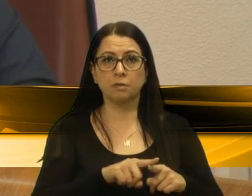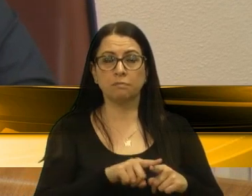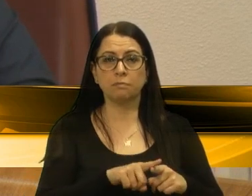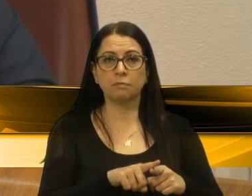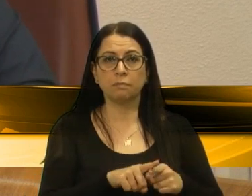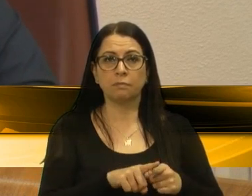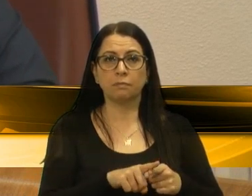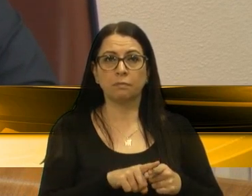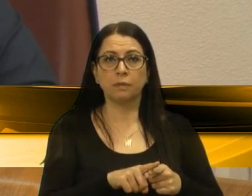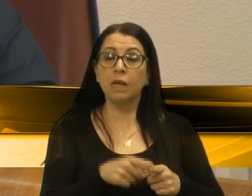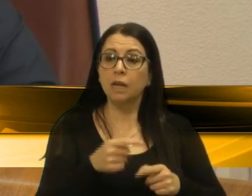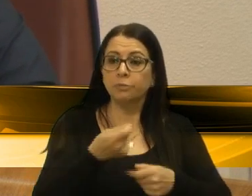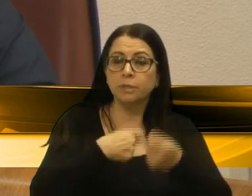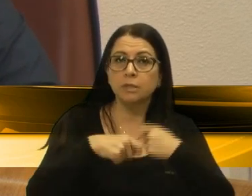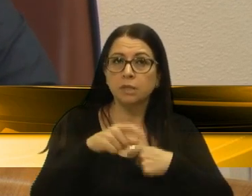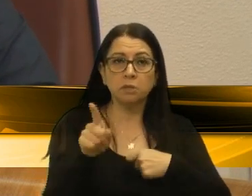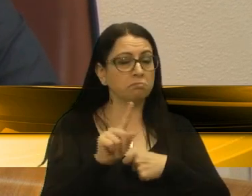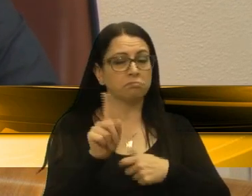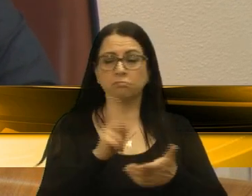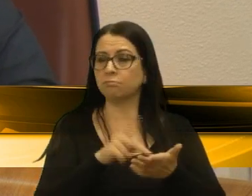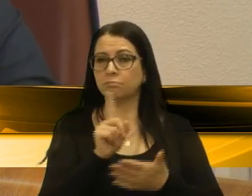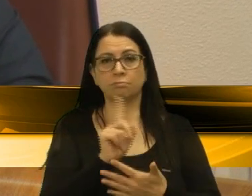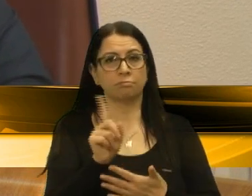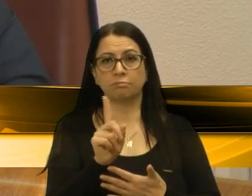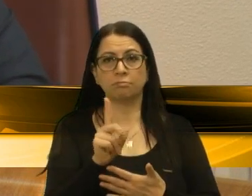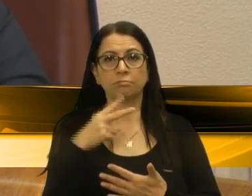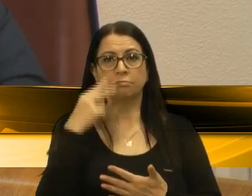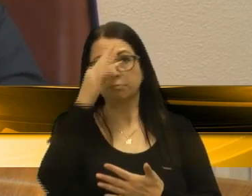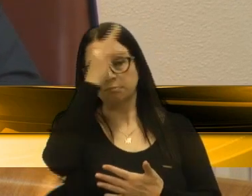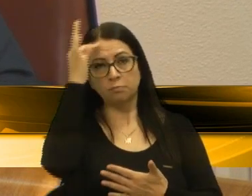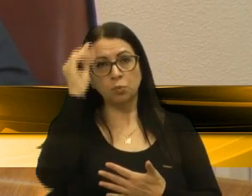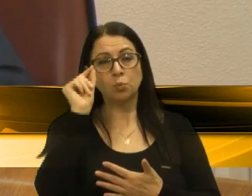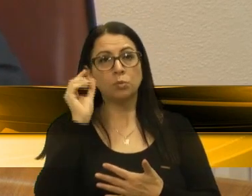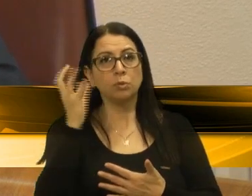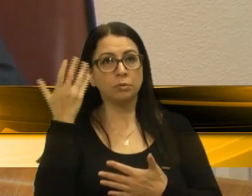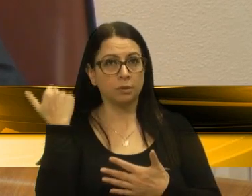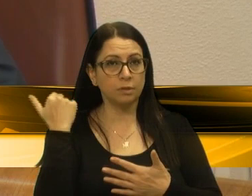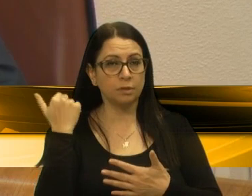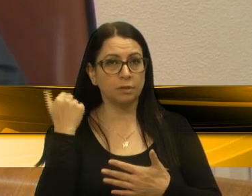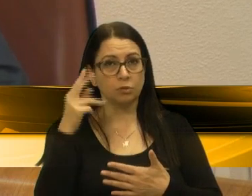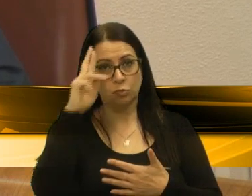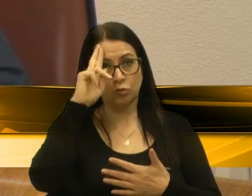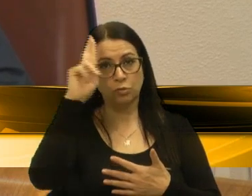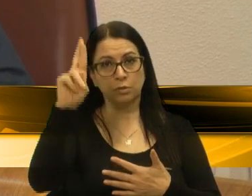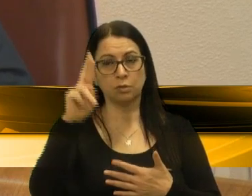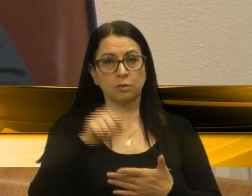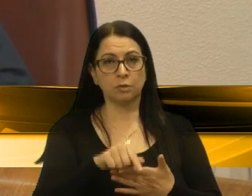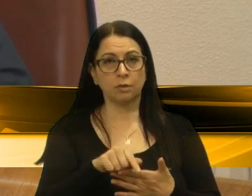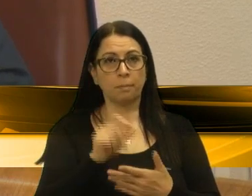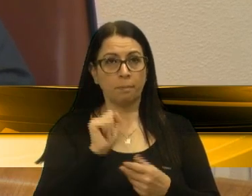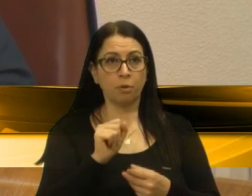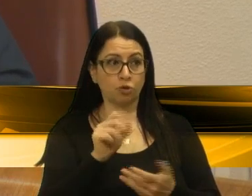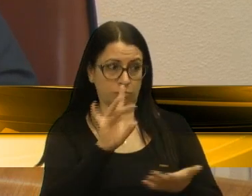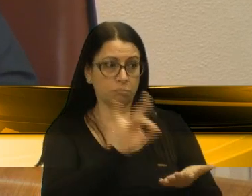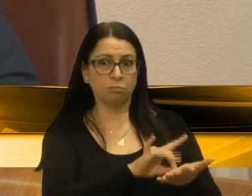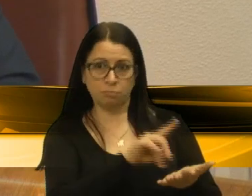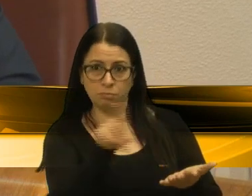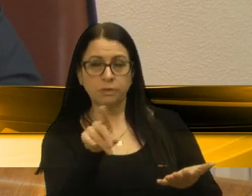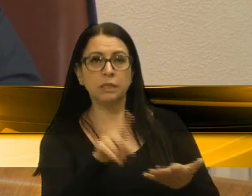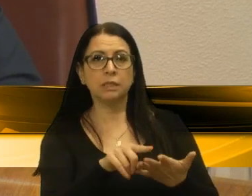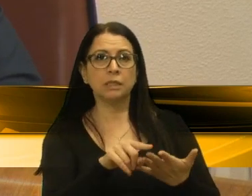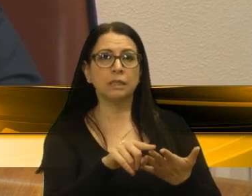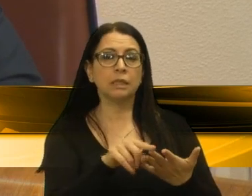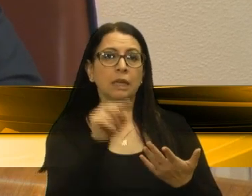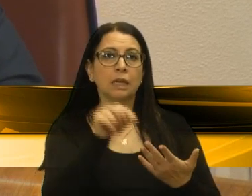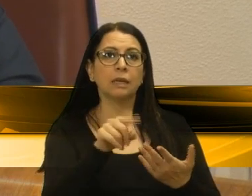passageiros. Estranho, né? Estranho que, desde 2000 até 2017, a Secretaria de Trânsito não tinha acesso ao